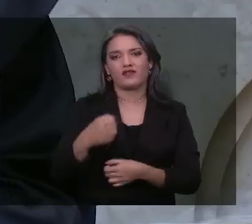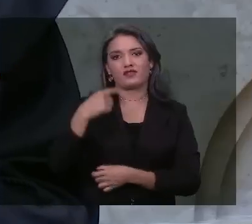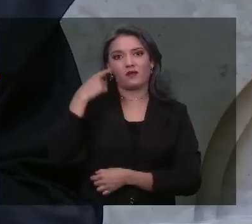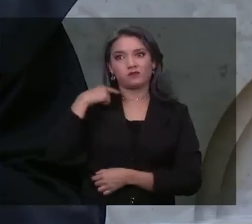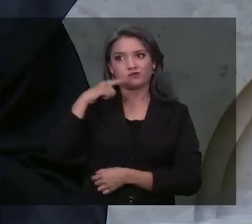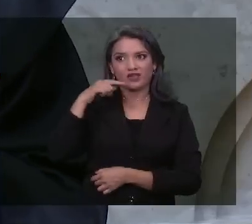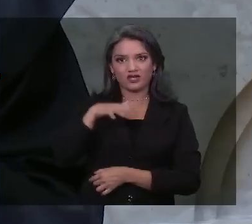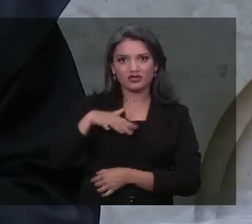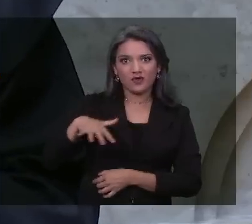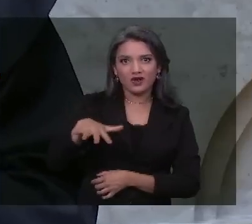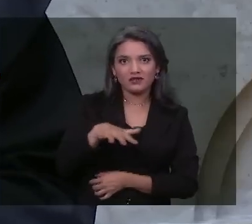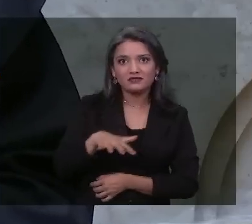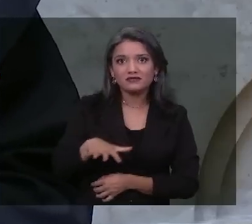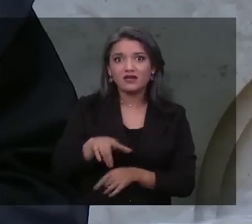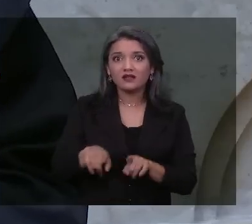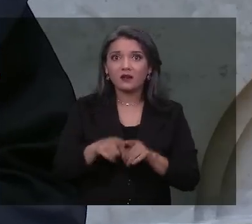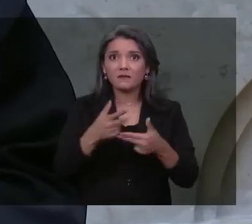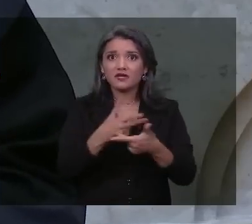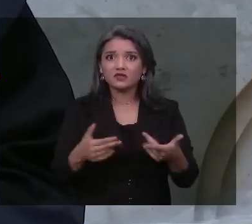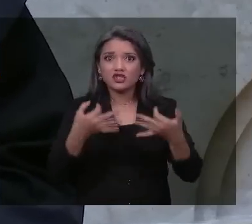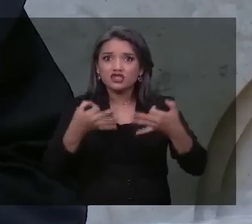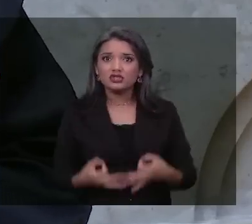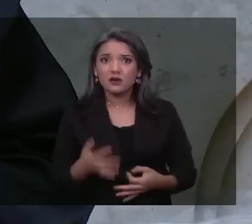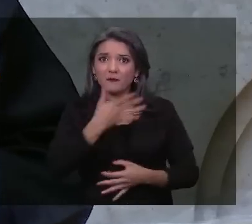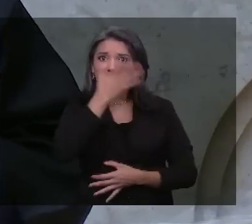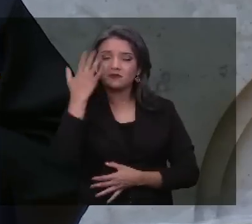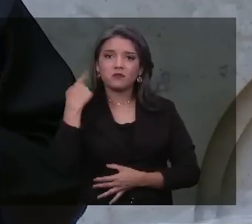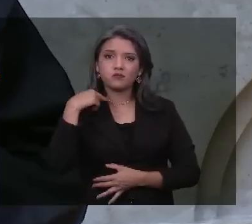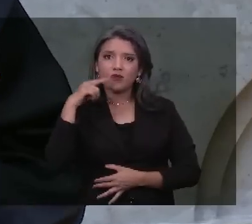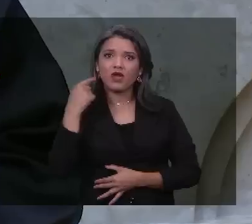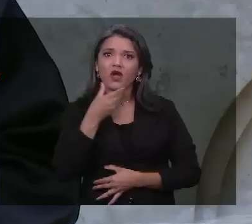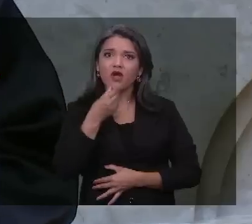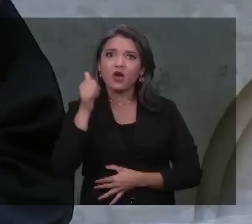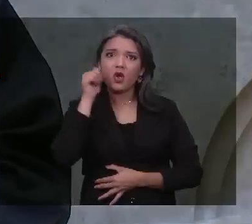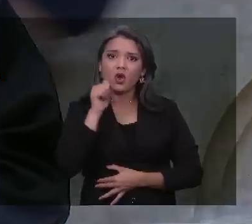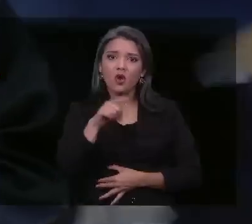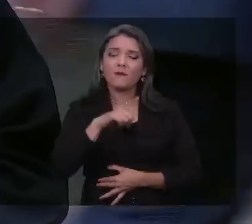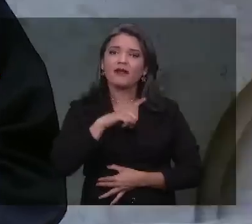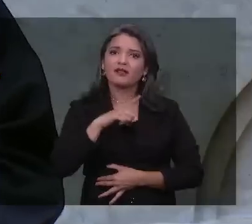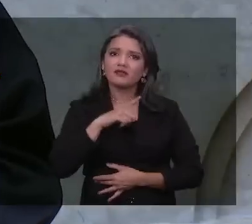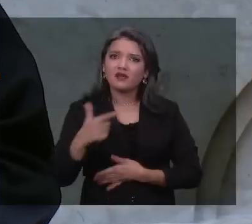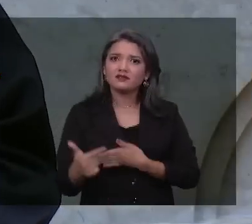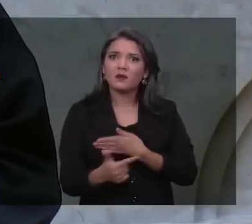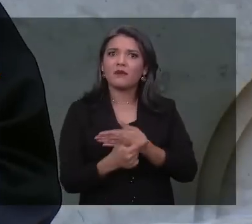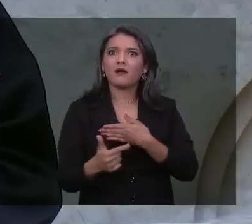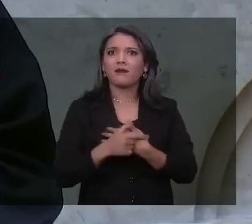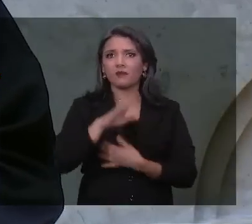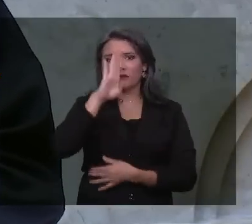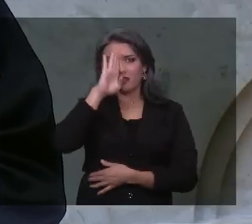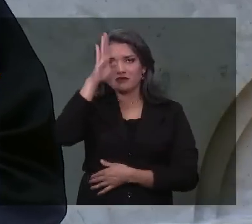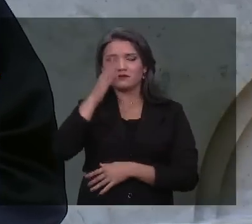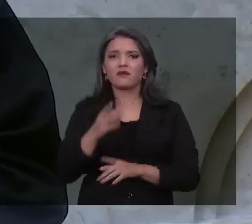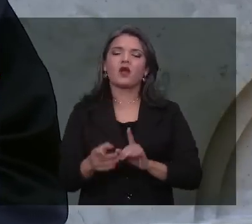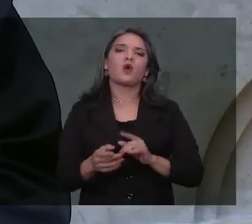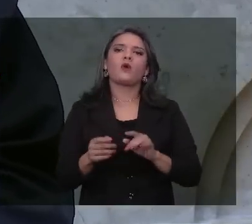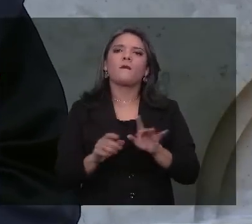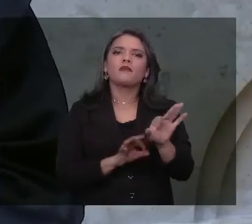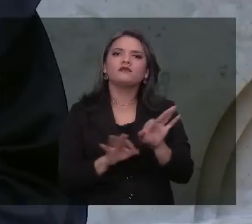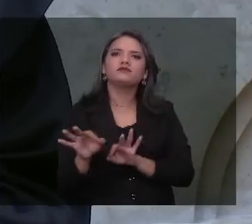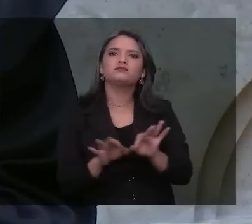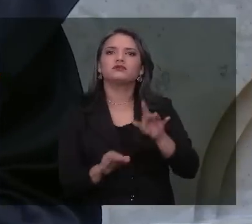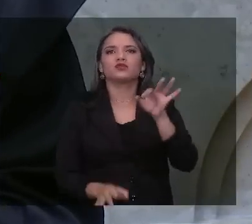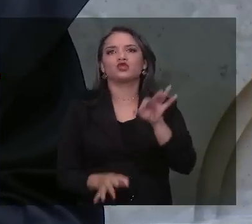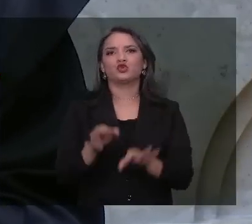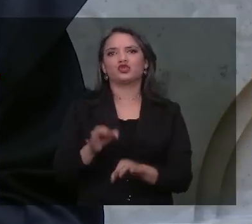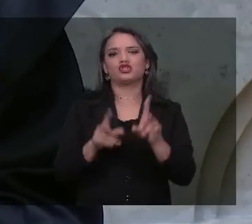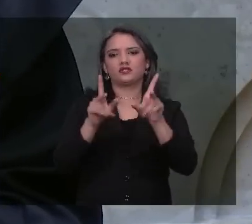de defender as condições dignas para que advogadas e advogados desempenhem sua função essencial à administração da justiça, como assim